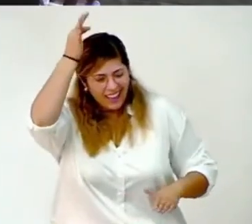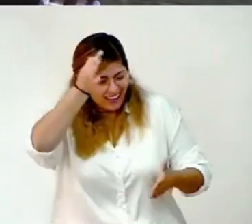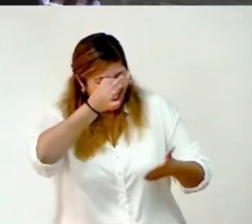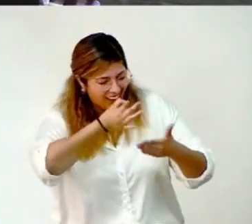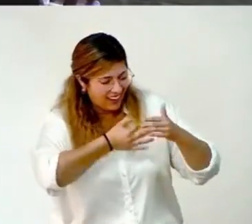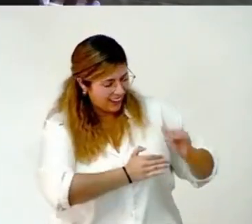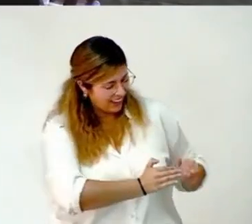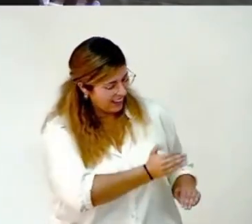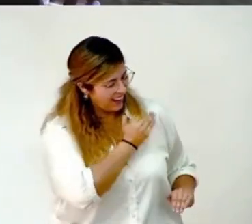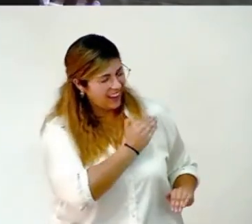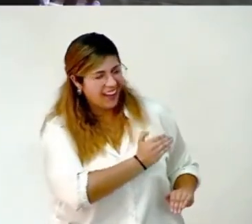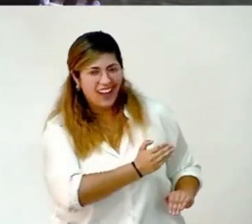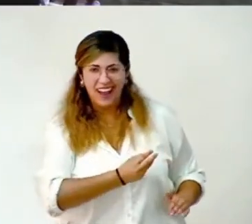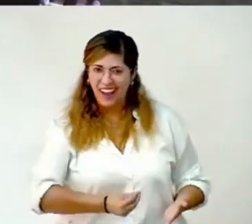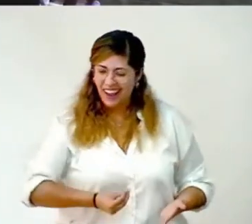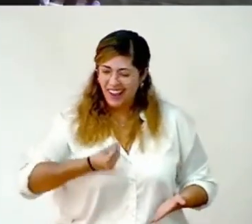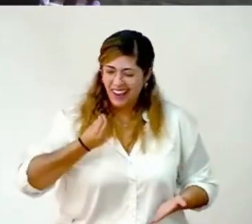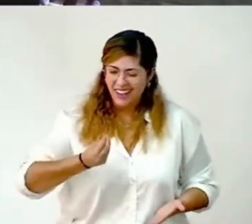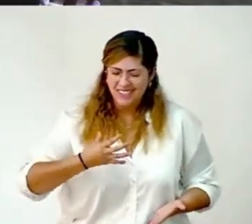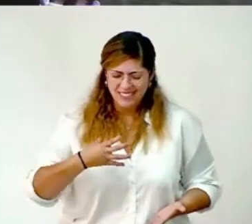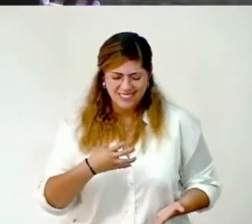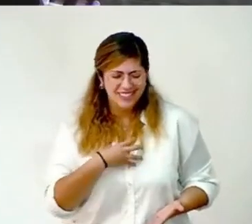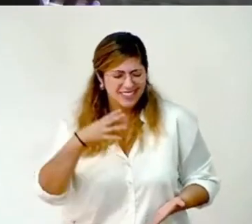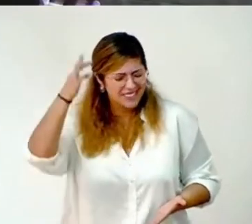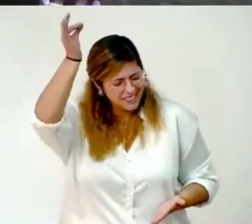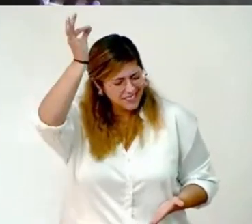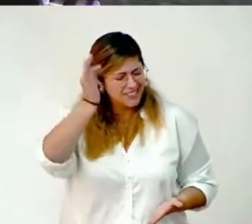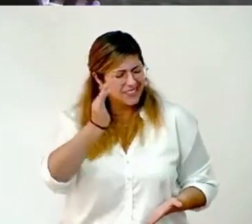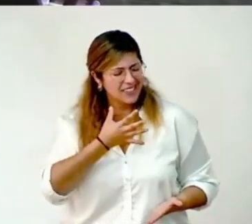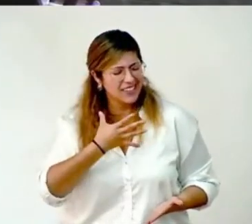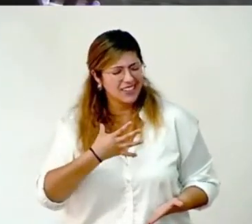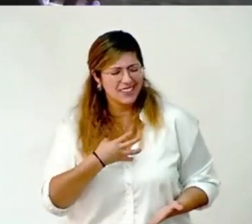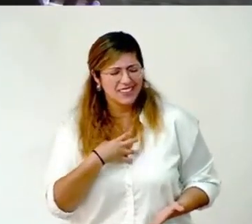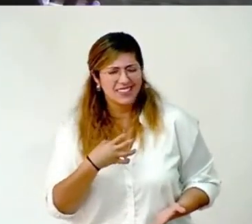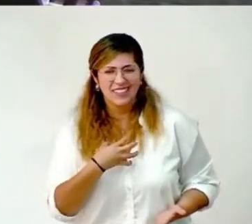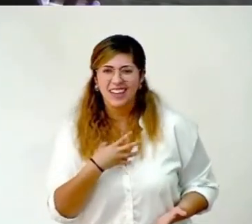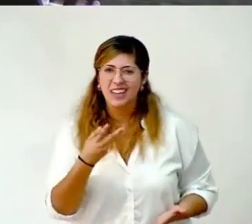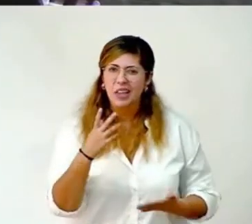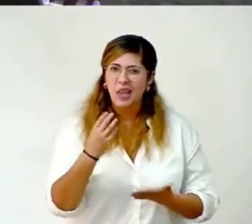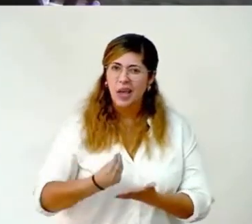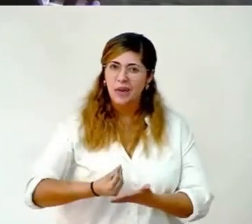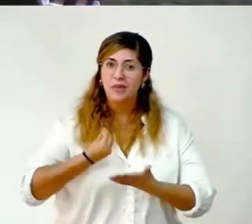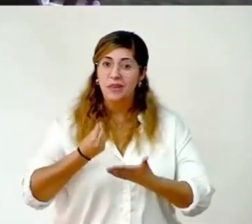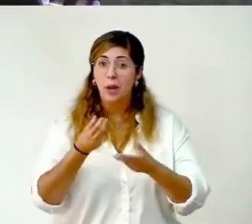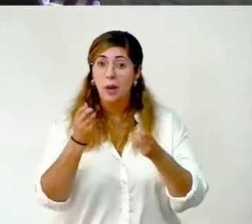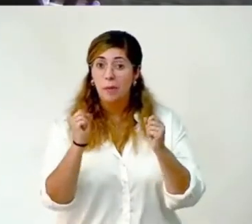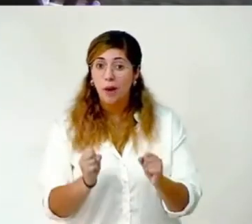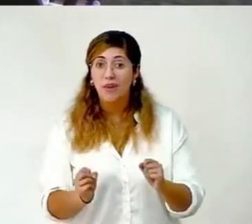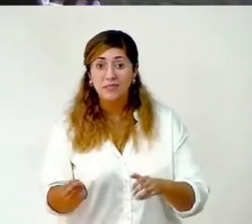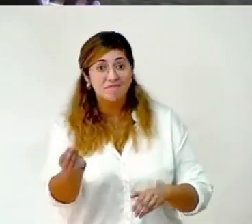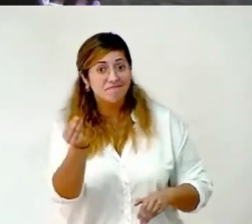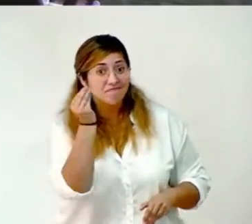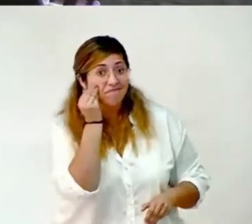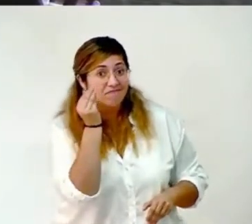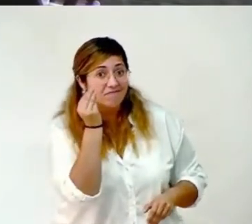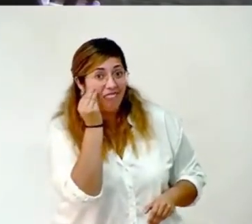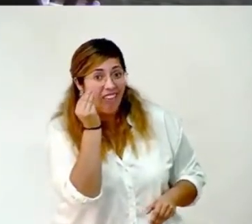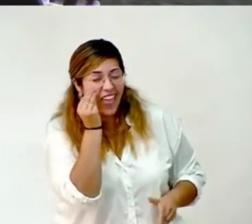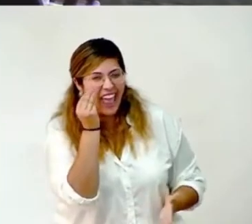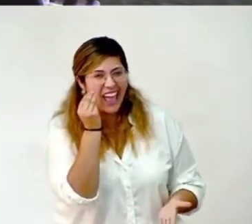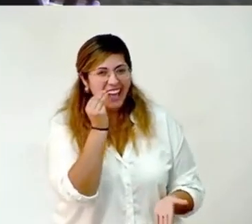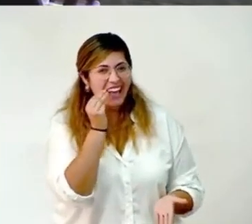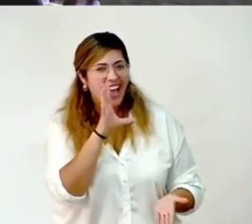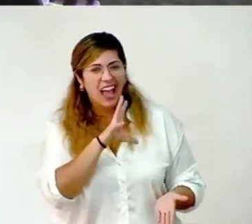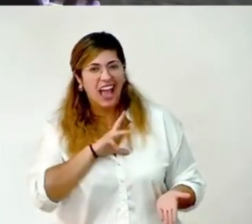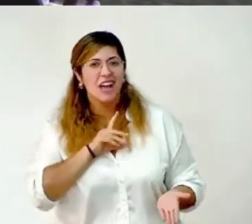sendo enchidos pelo Espírito Santo de Deus, podem gradativamente provar disso. Amar os